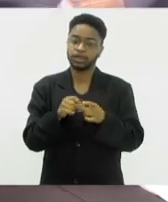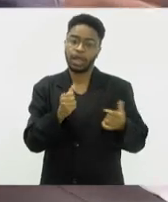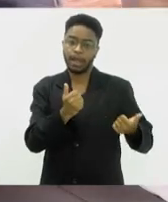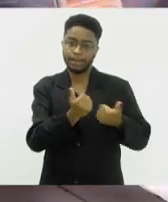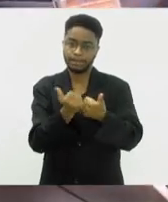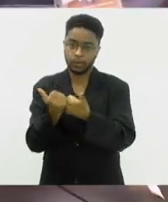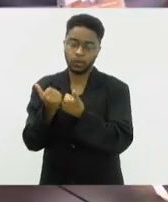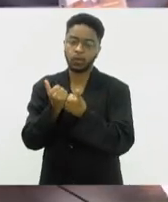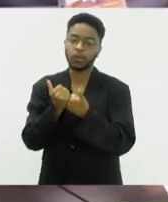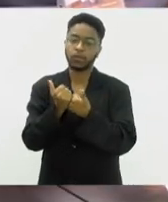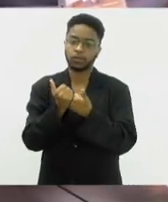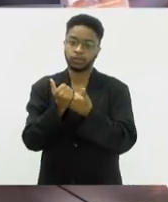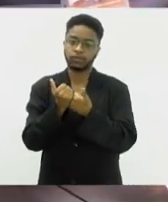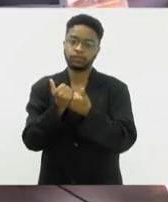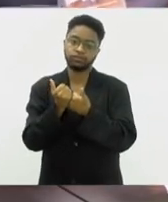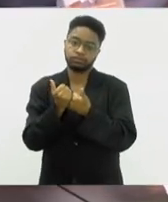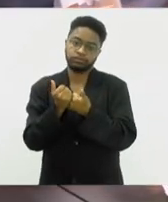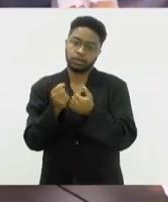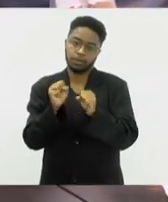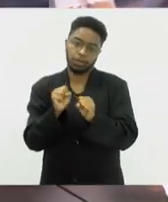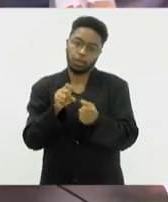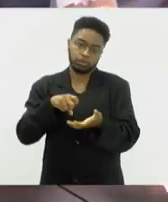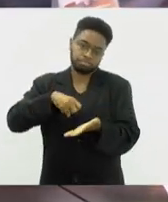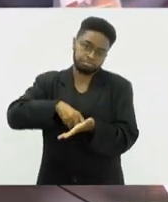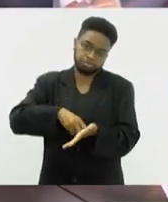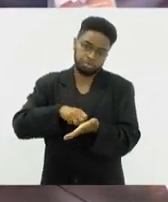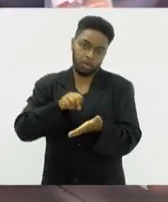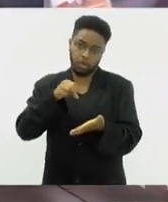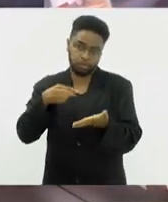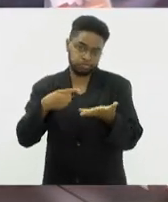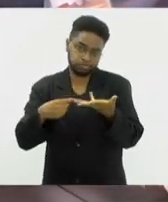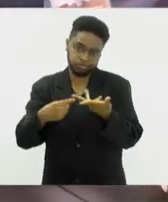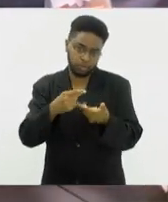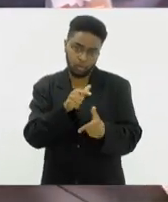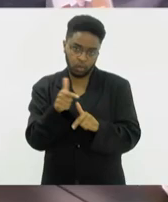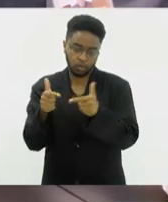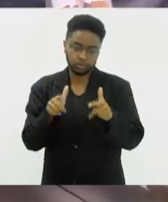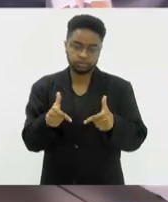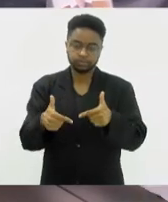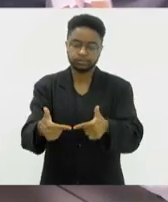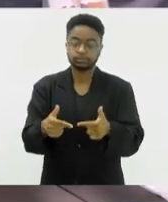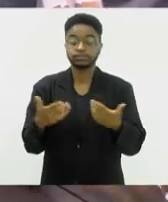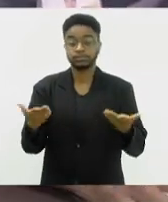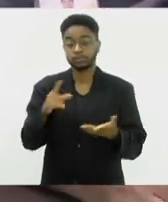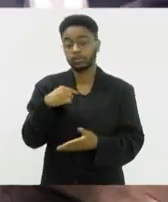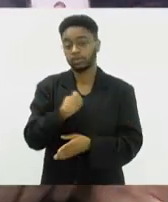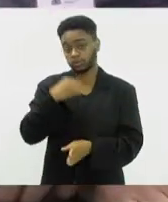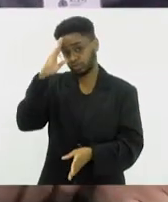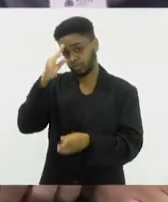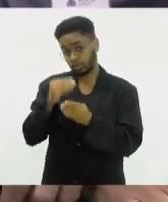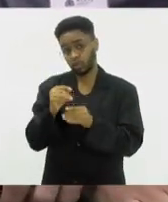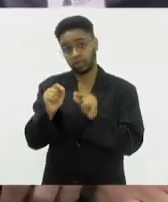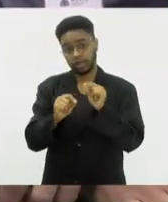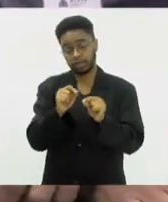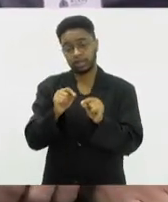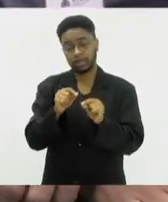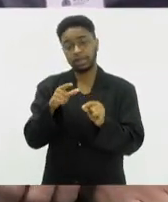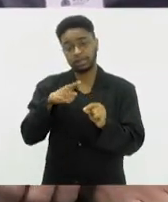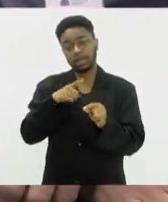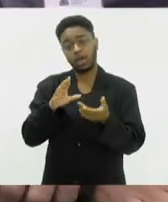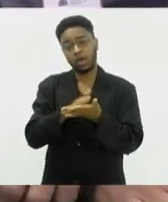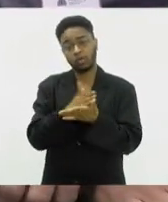até com disciplinas, etc. E a gente chegou à conclusão que, embora tenha pontos